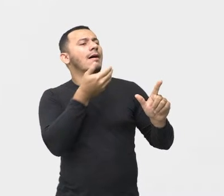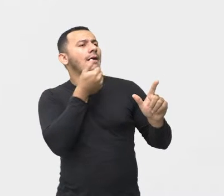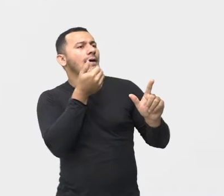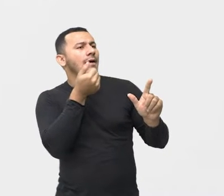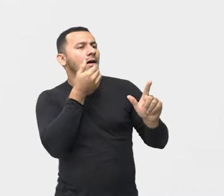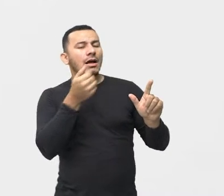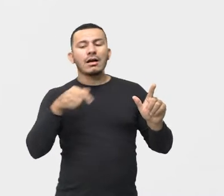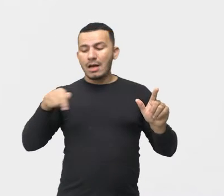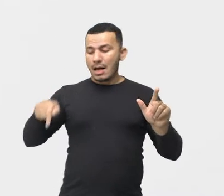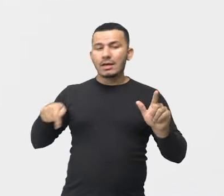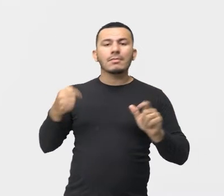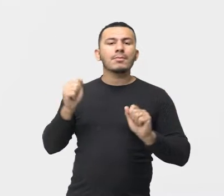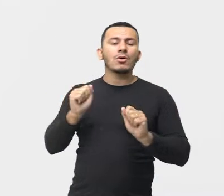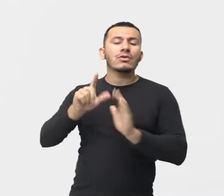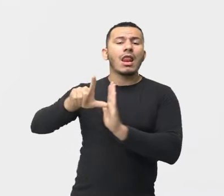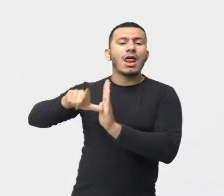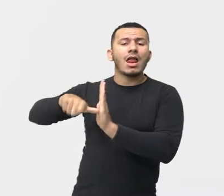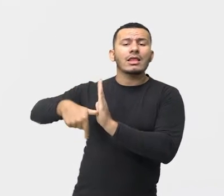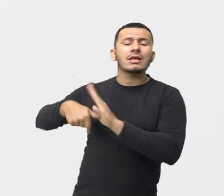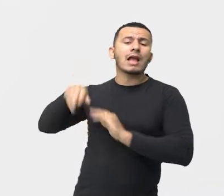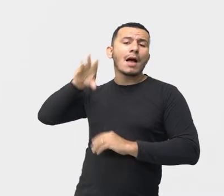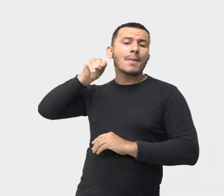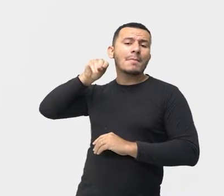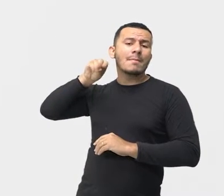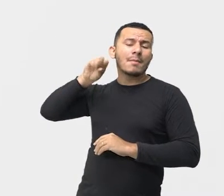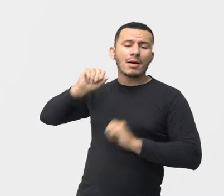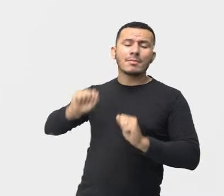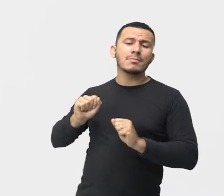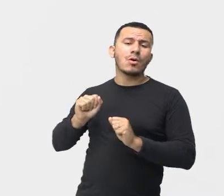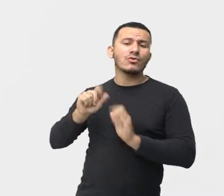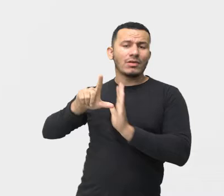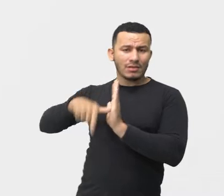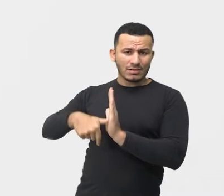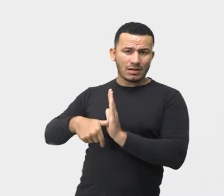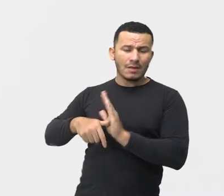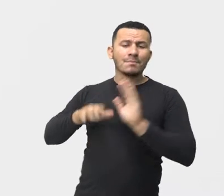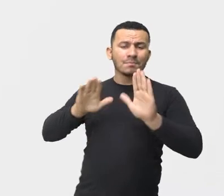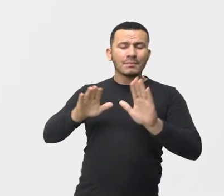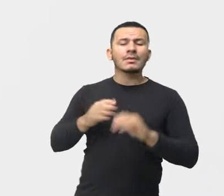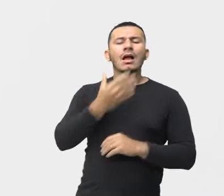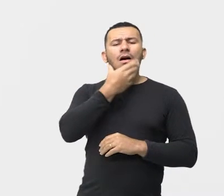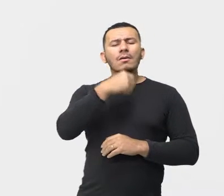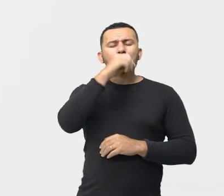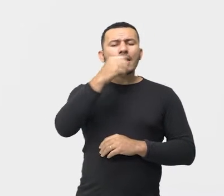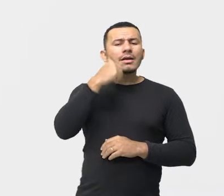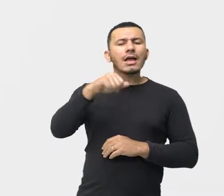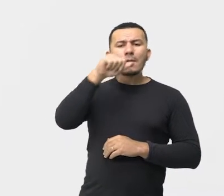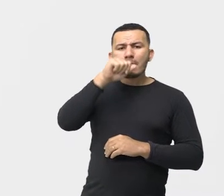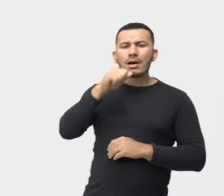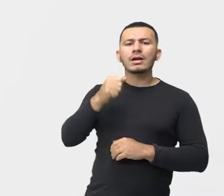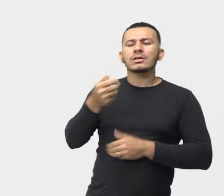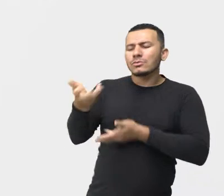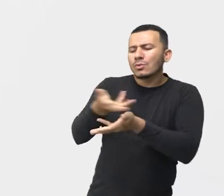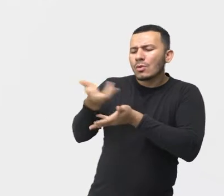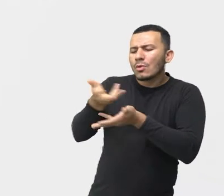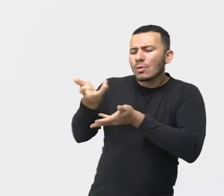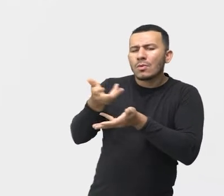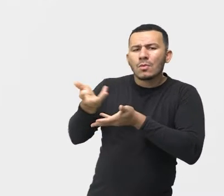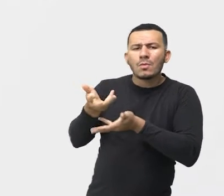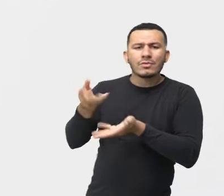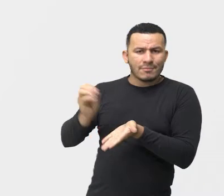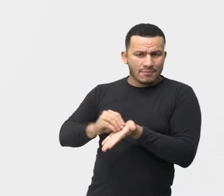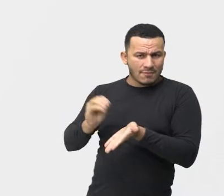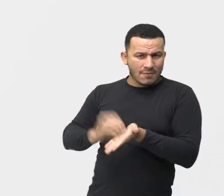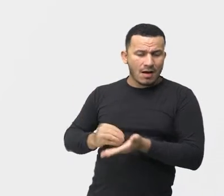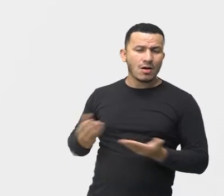desenvolvimento da fala das crianças, né? Quando ele diz, e o papel dos pais interagindo com a criança dão conta? Ele está dizendo,